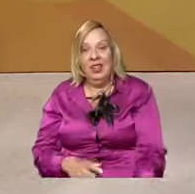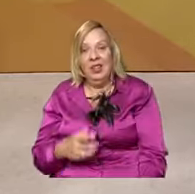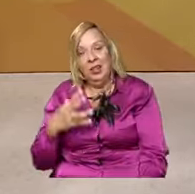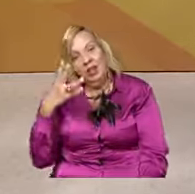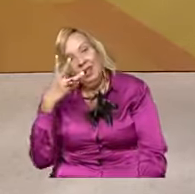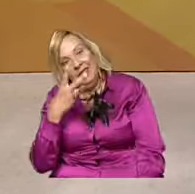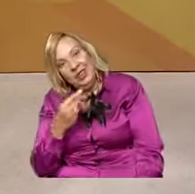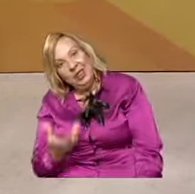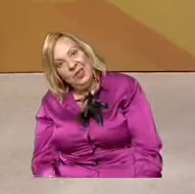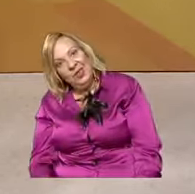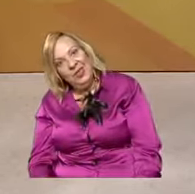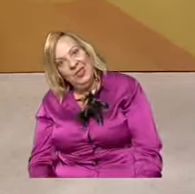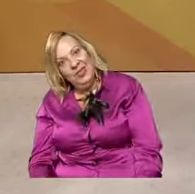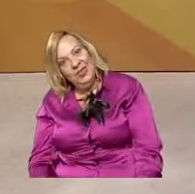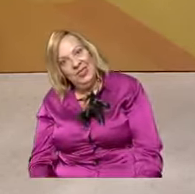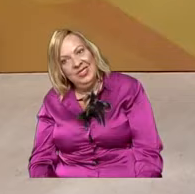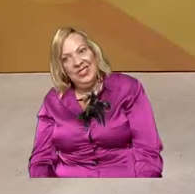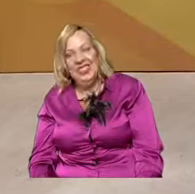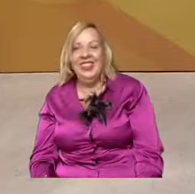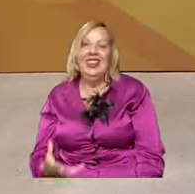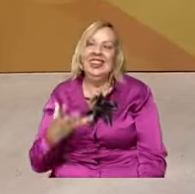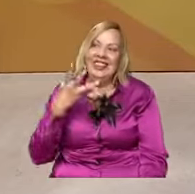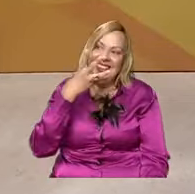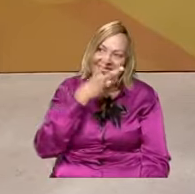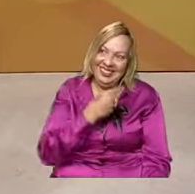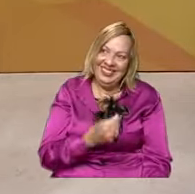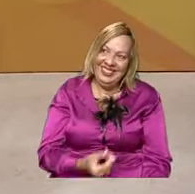belo? Ficaria. Lindo? Ficaria.